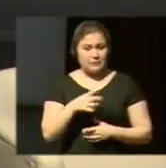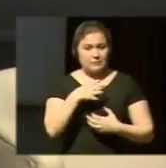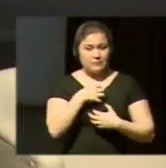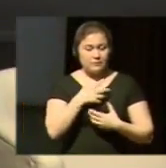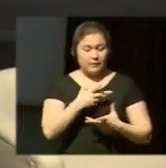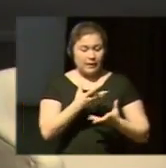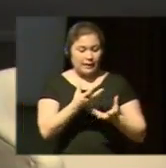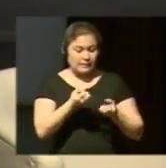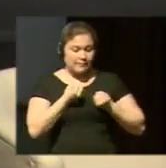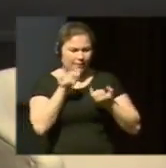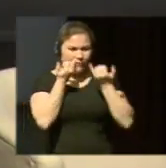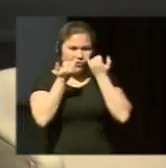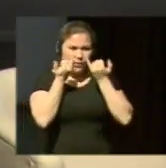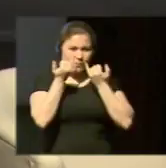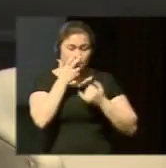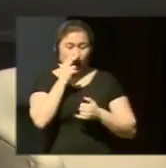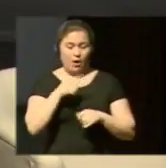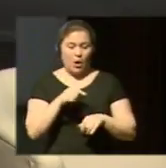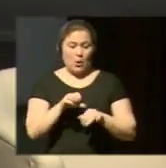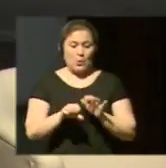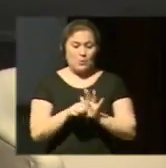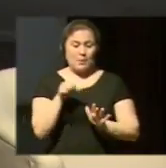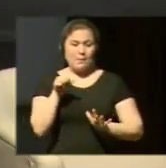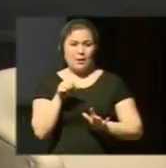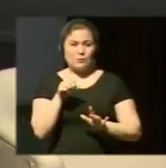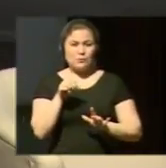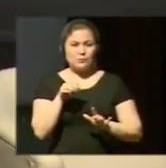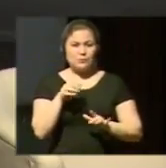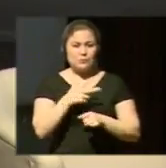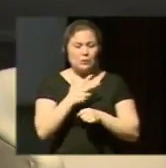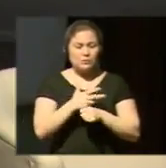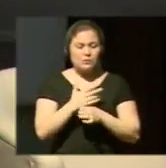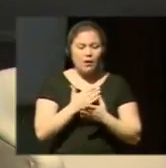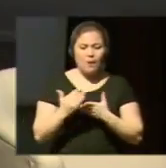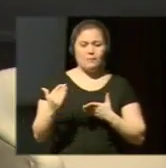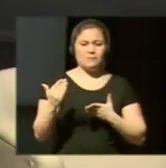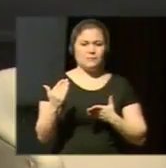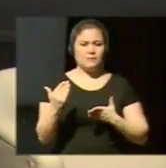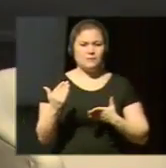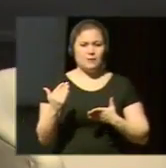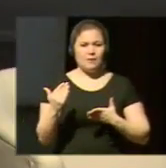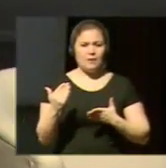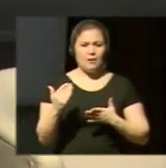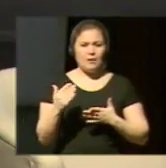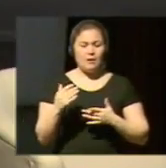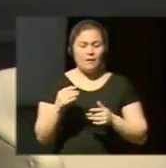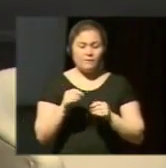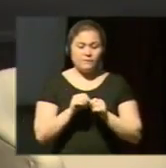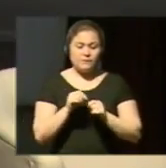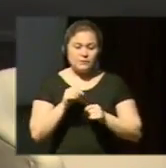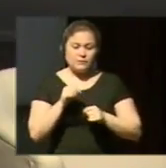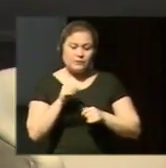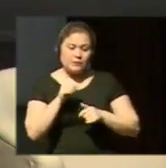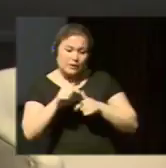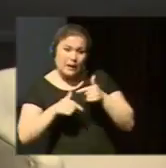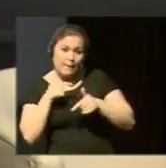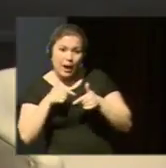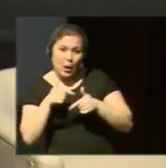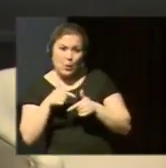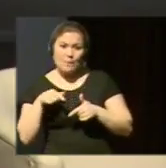receber informações. Agora os primeiros idosos começaram a arranjar empregos para esses